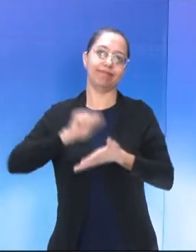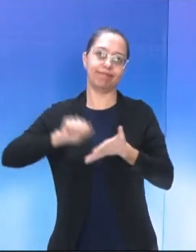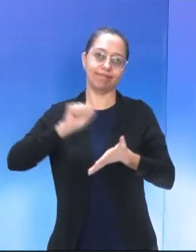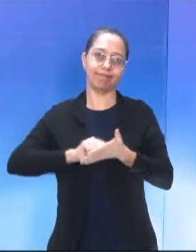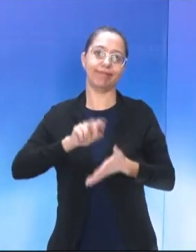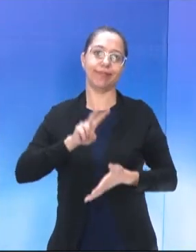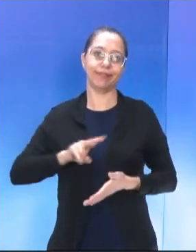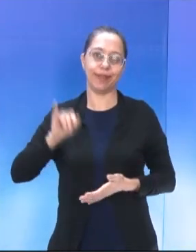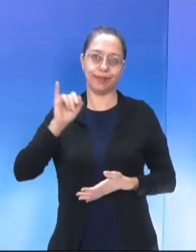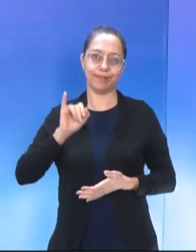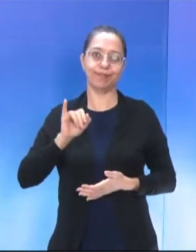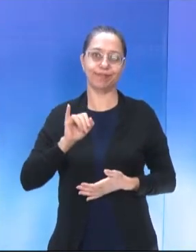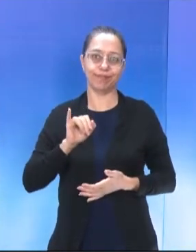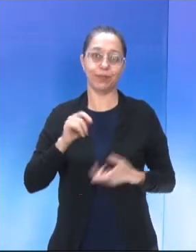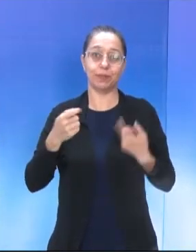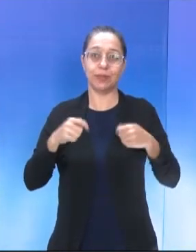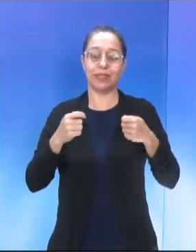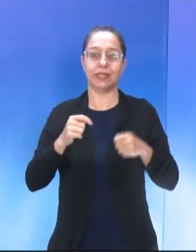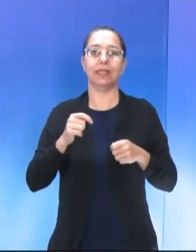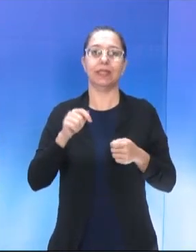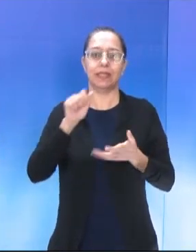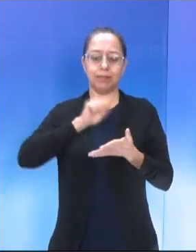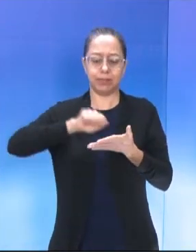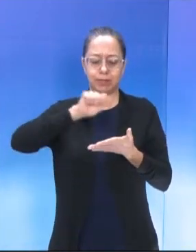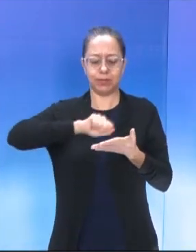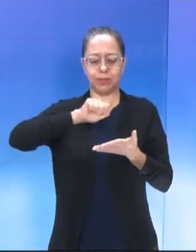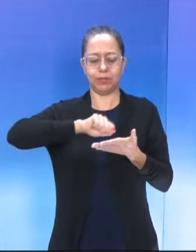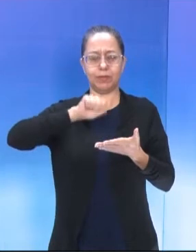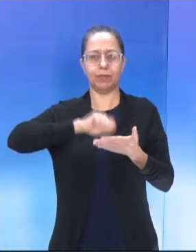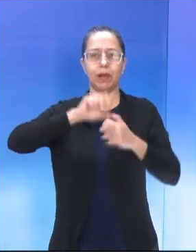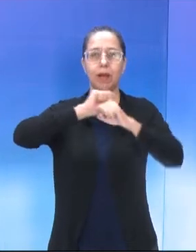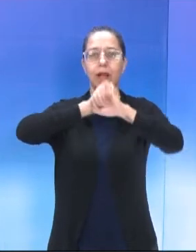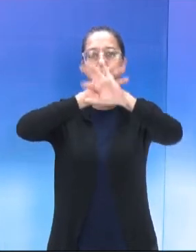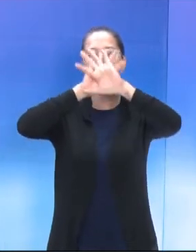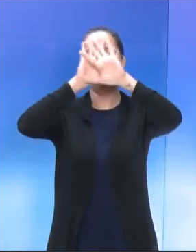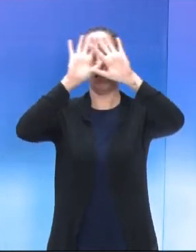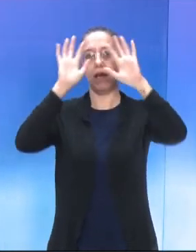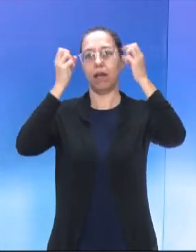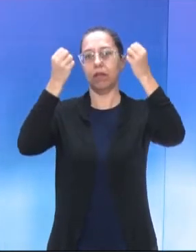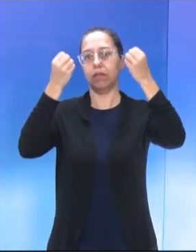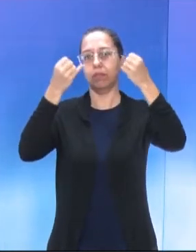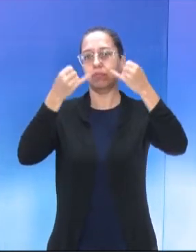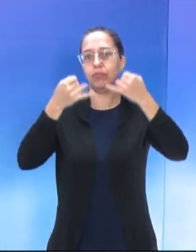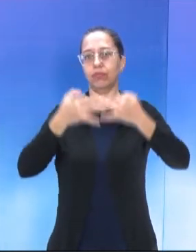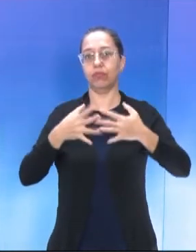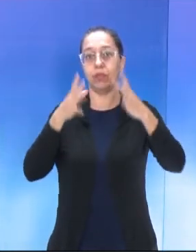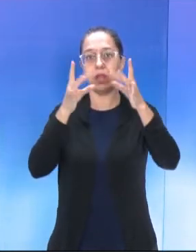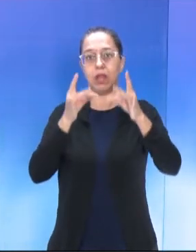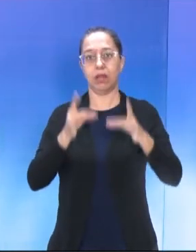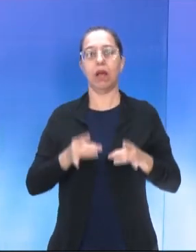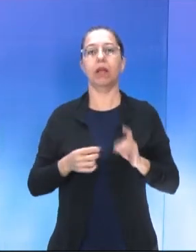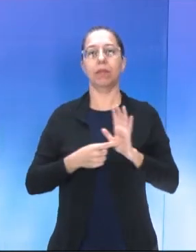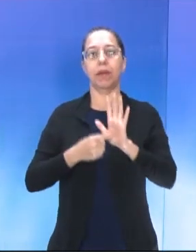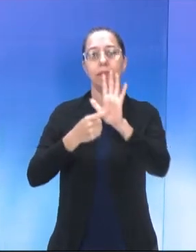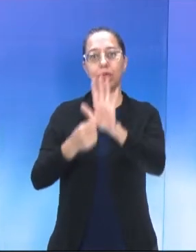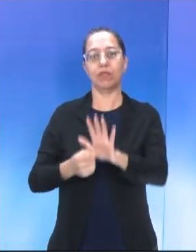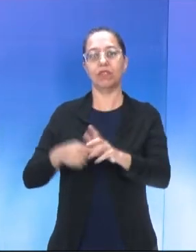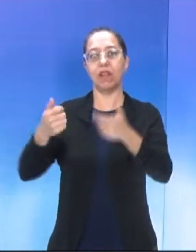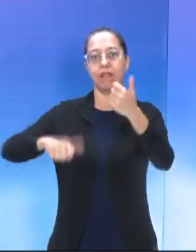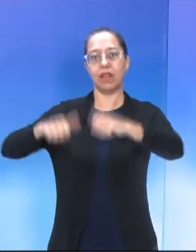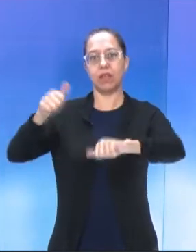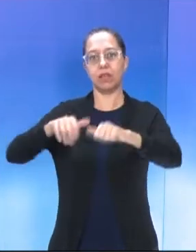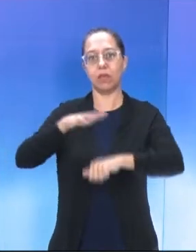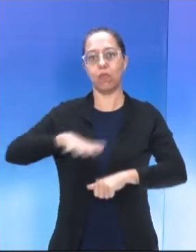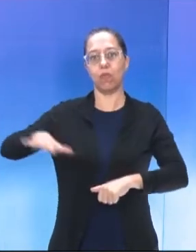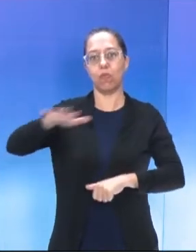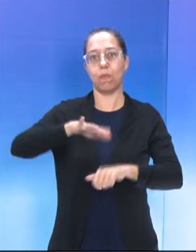que você tem argumentos plausíveis, que você tem argumentos embasados para que você possa apresentar para a banca avaliadora.